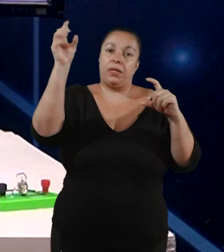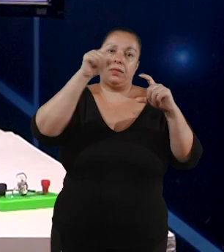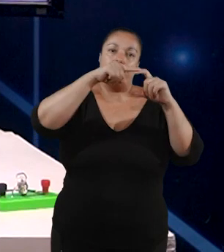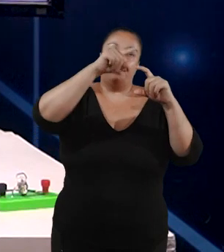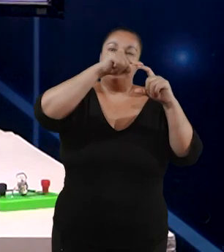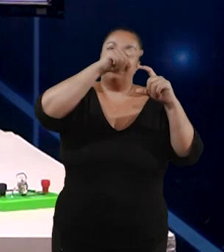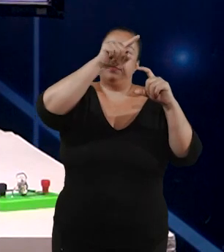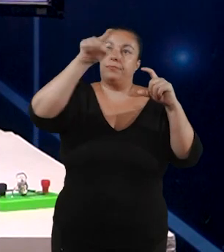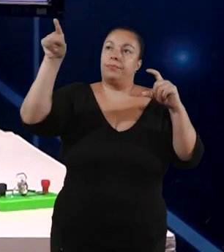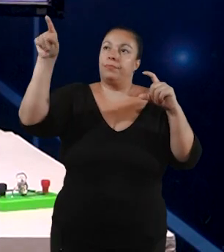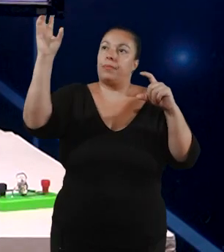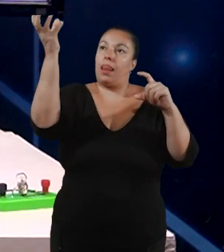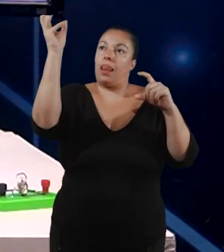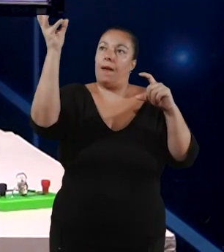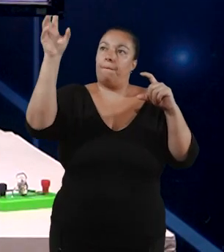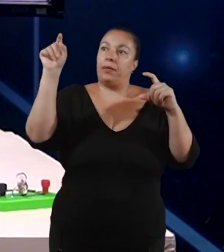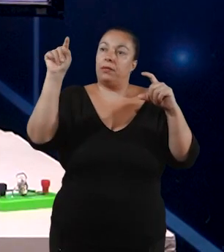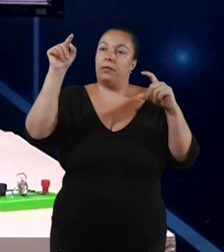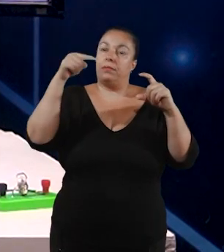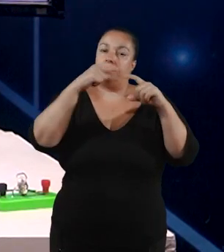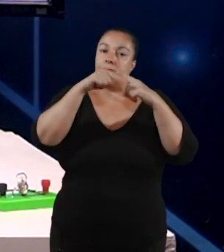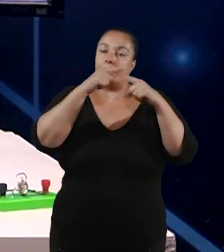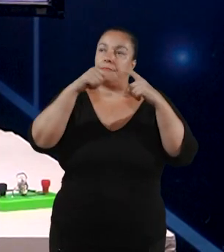jeitinho que tá lá no nosso...